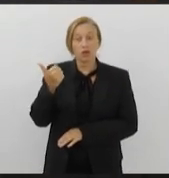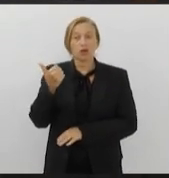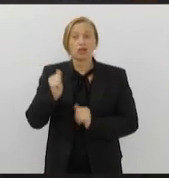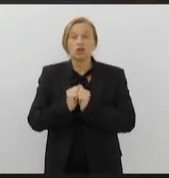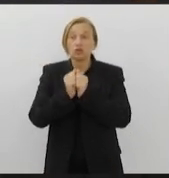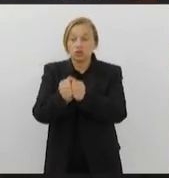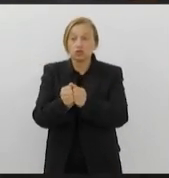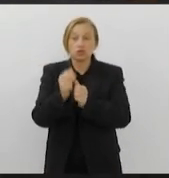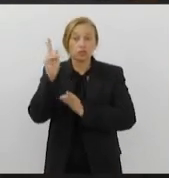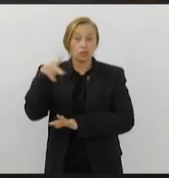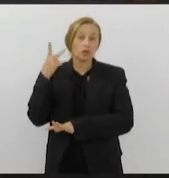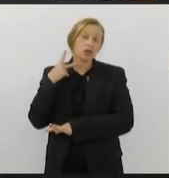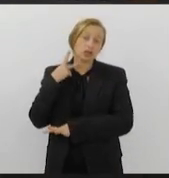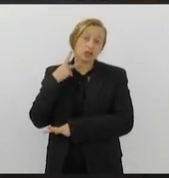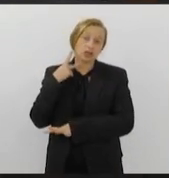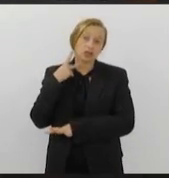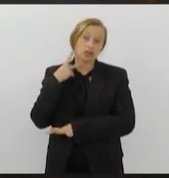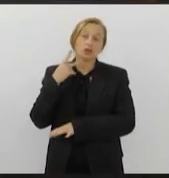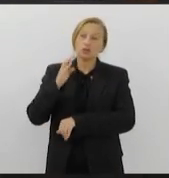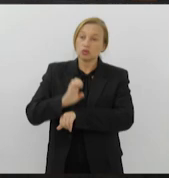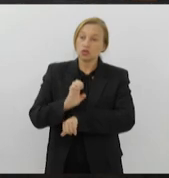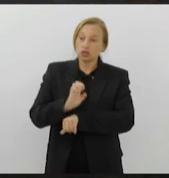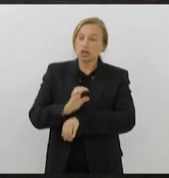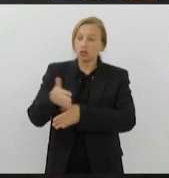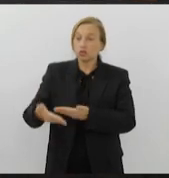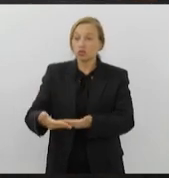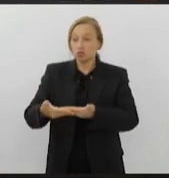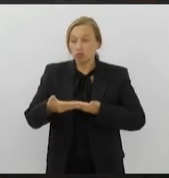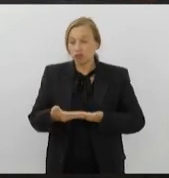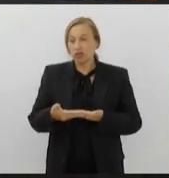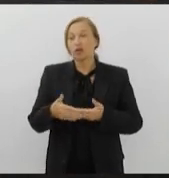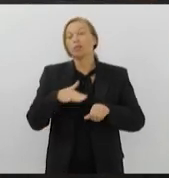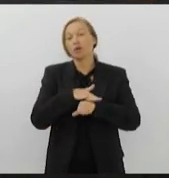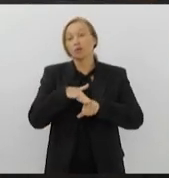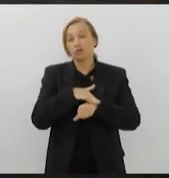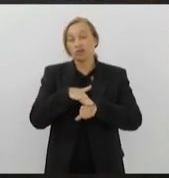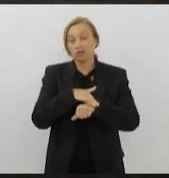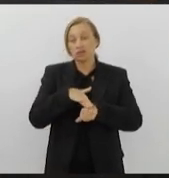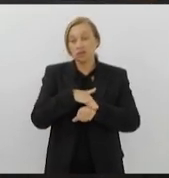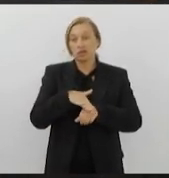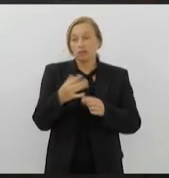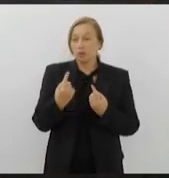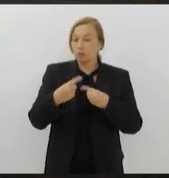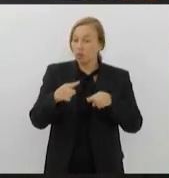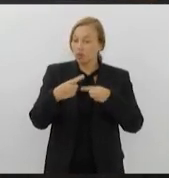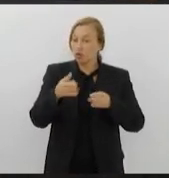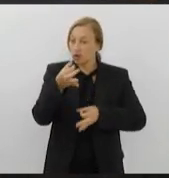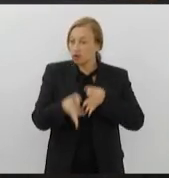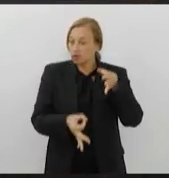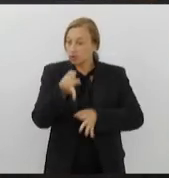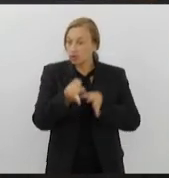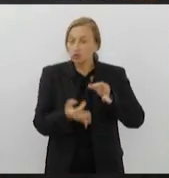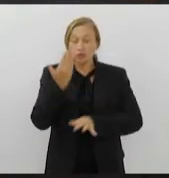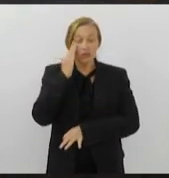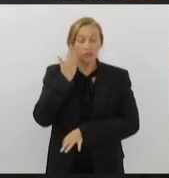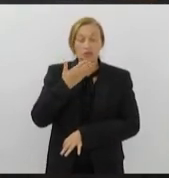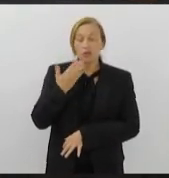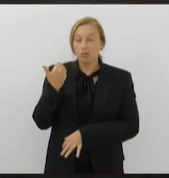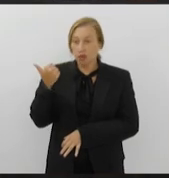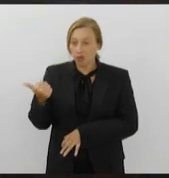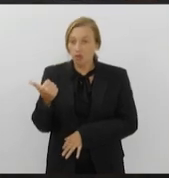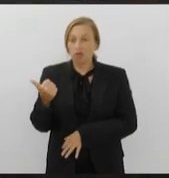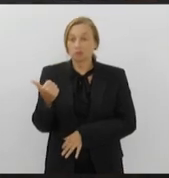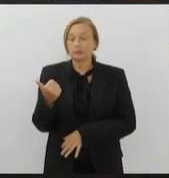à Procuradoria, trazendo o Estado para a mesa conosco, para a gente provocar do Poder Judiciário a tentar um entendimento macro de